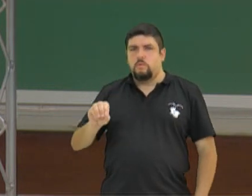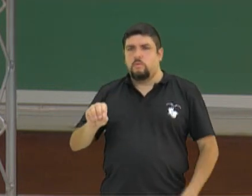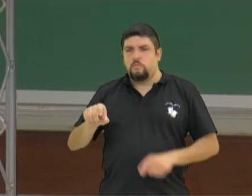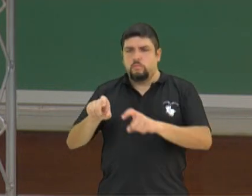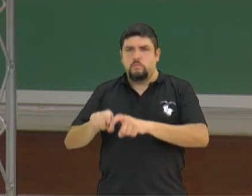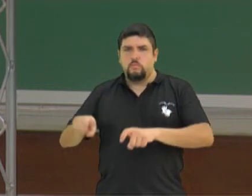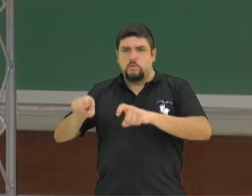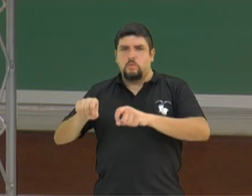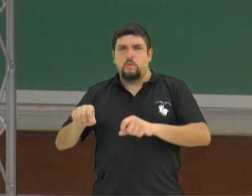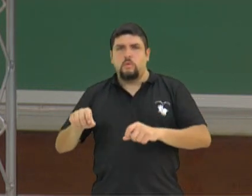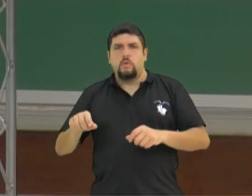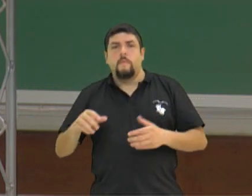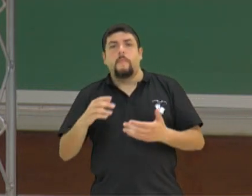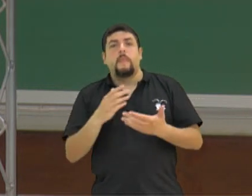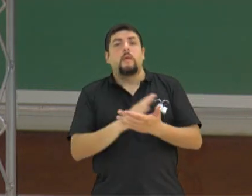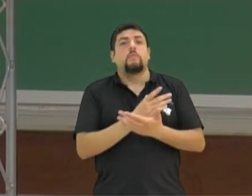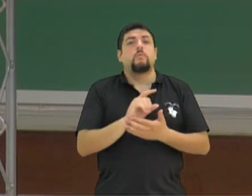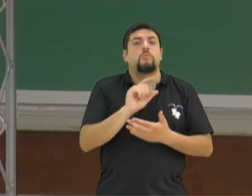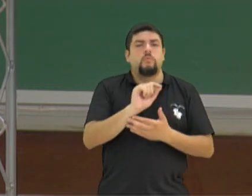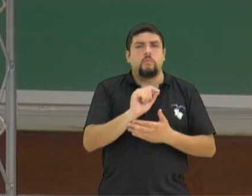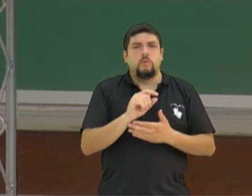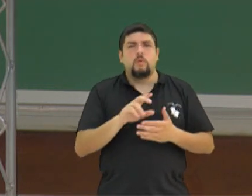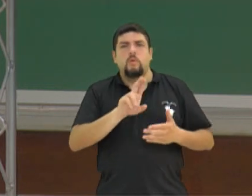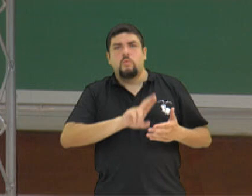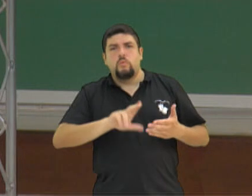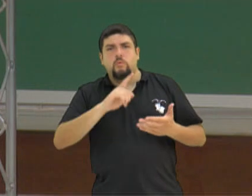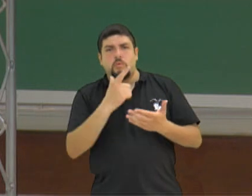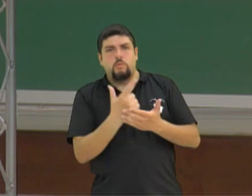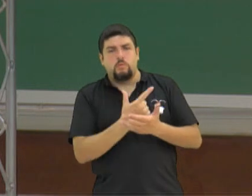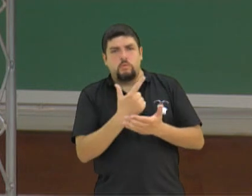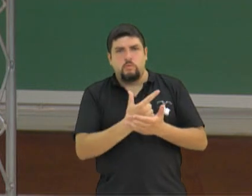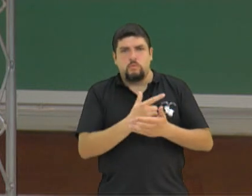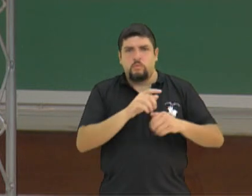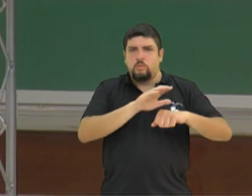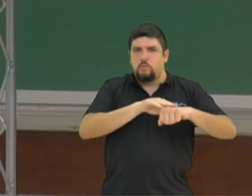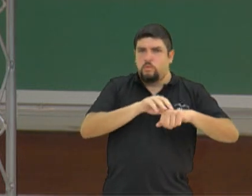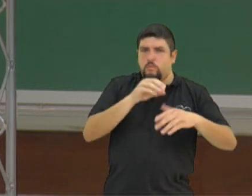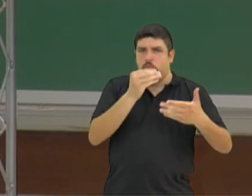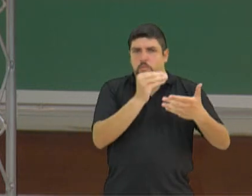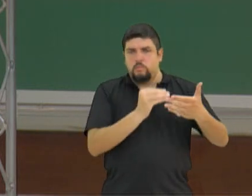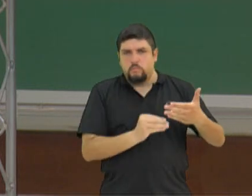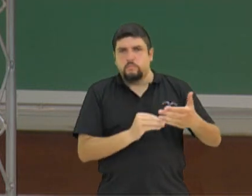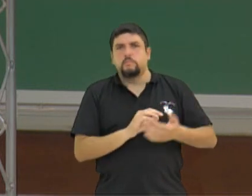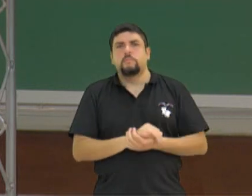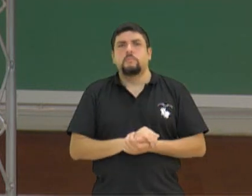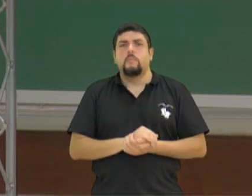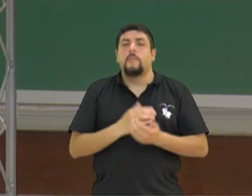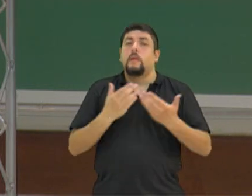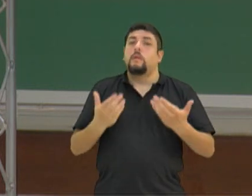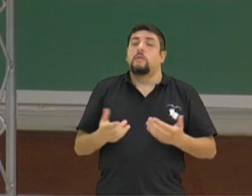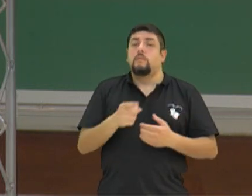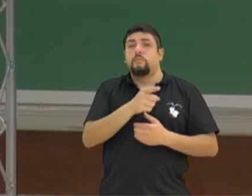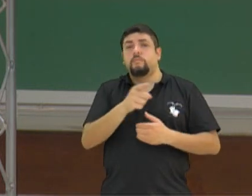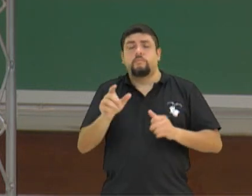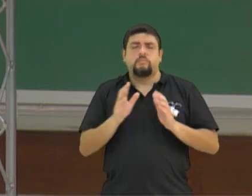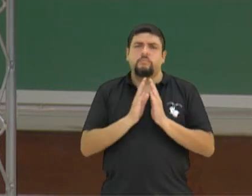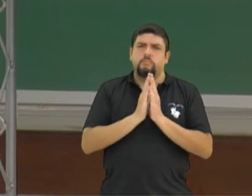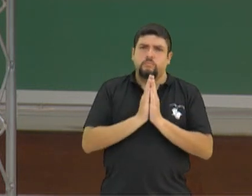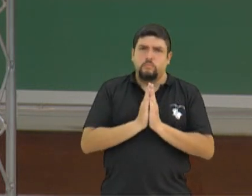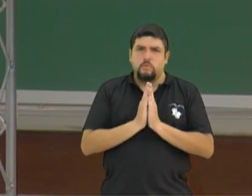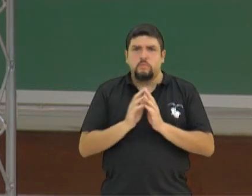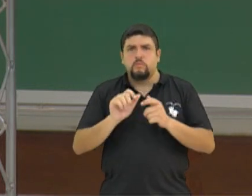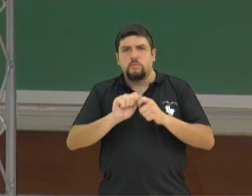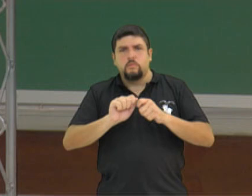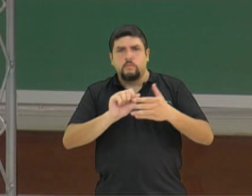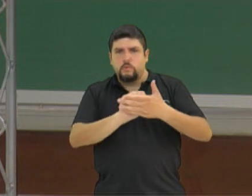didático mesmo impresso, né? Os professores têm que fazer o lançamento das notas, então procurem estar com as atividades de vocês em dia,